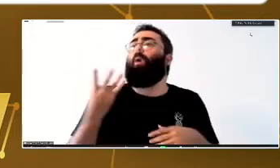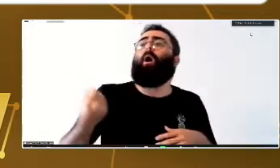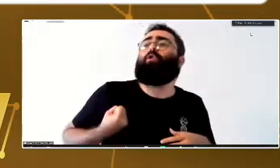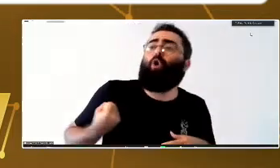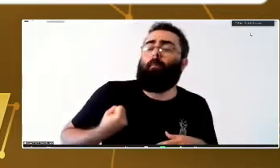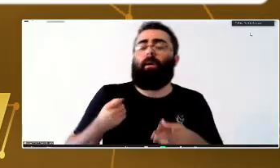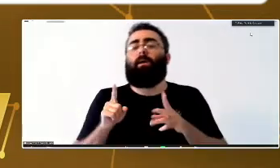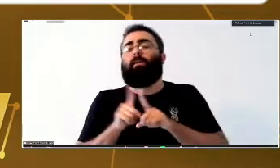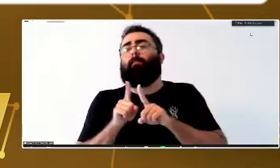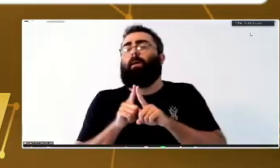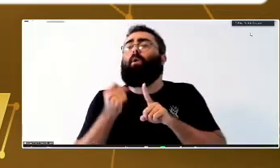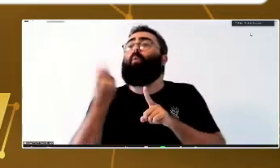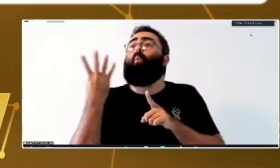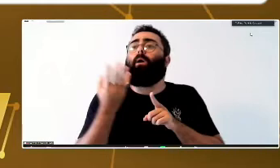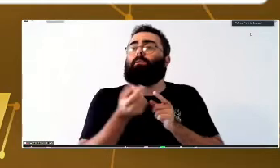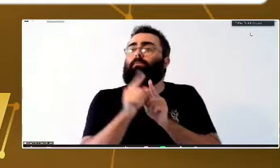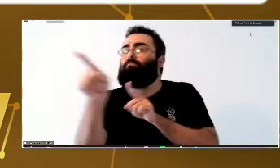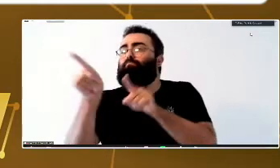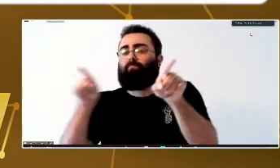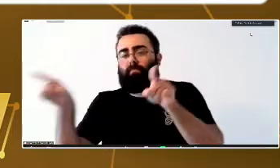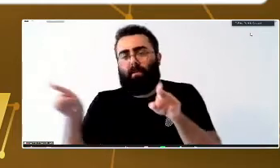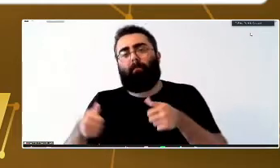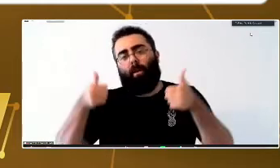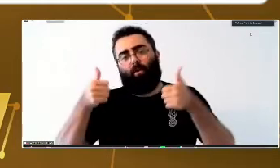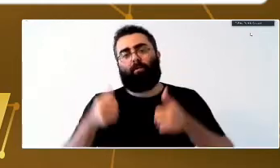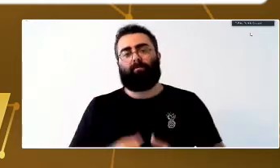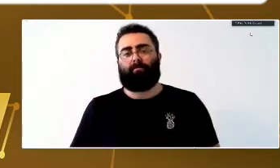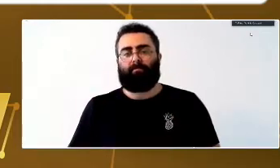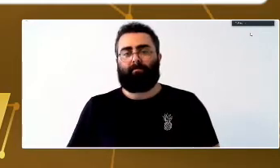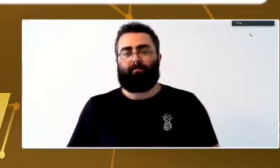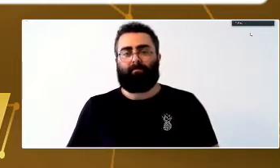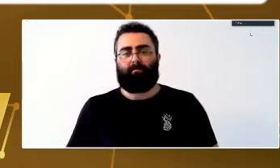como também melhorias.